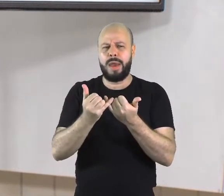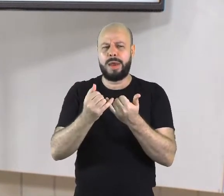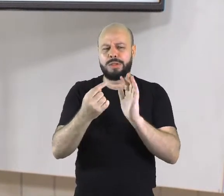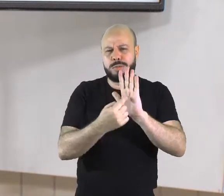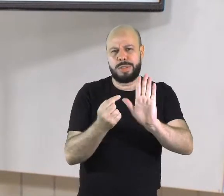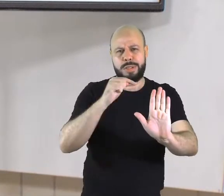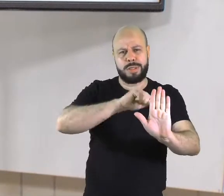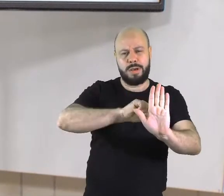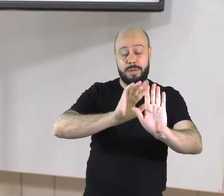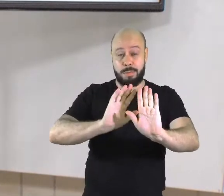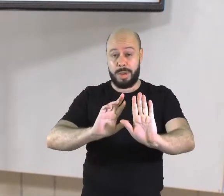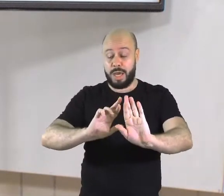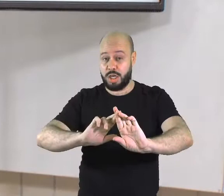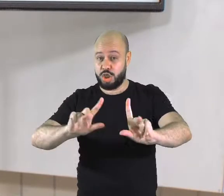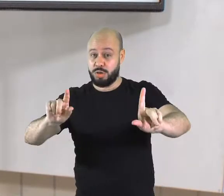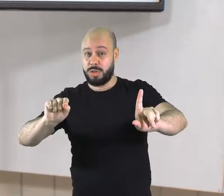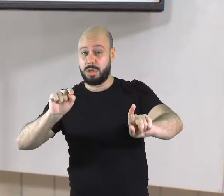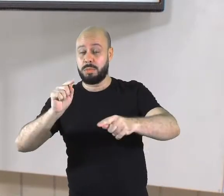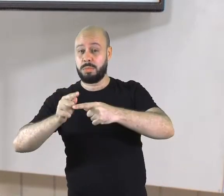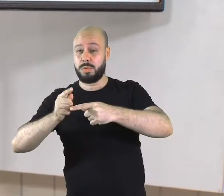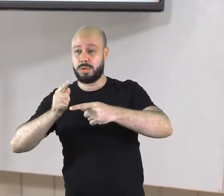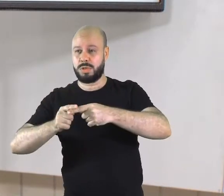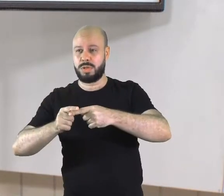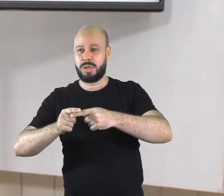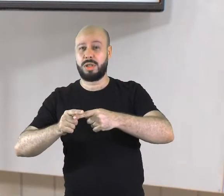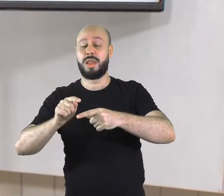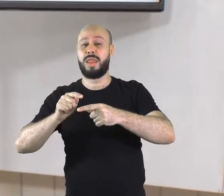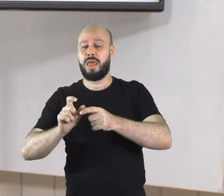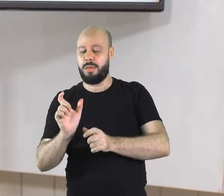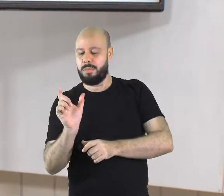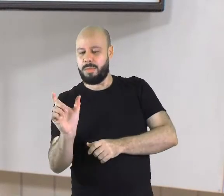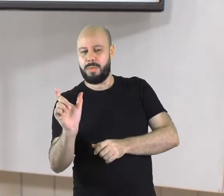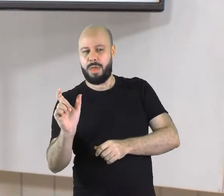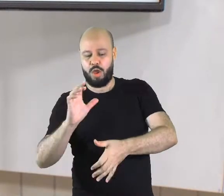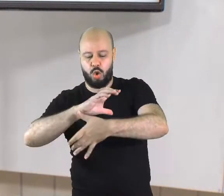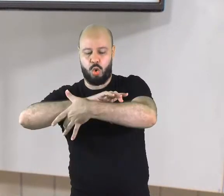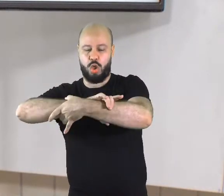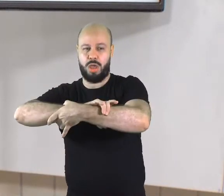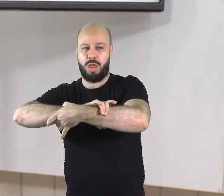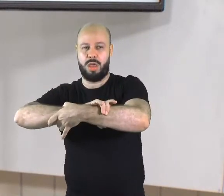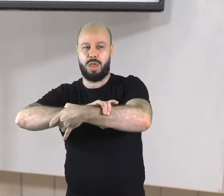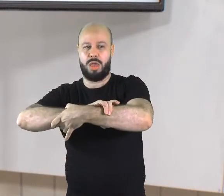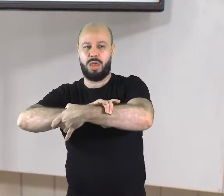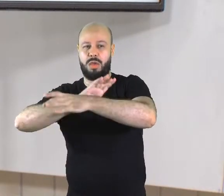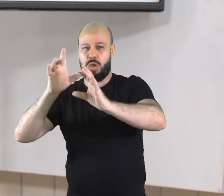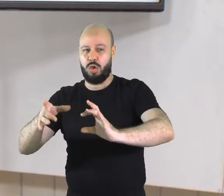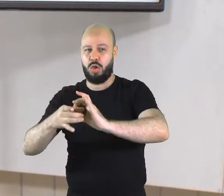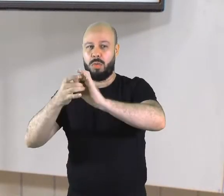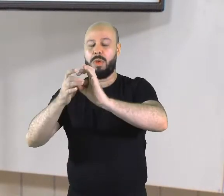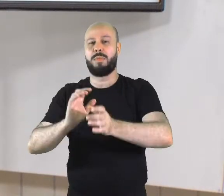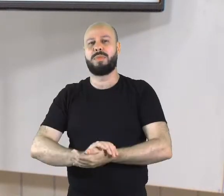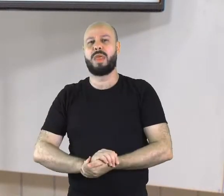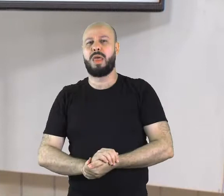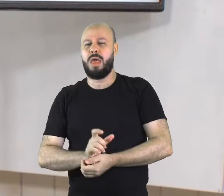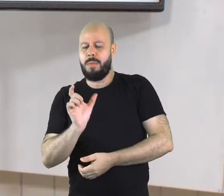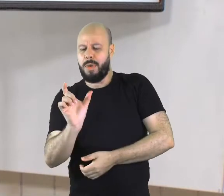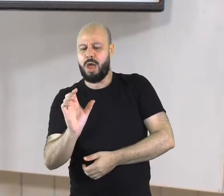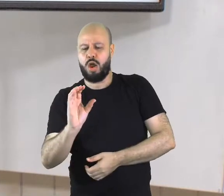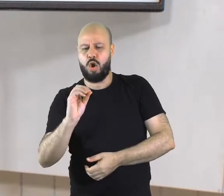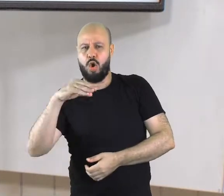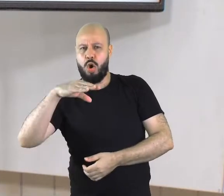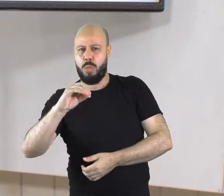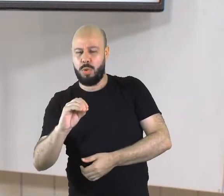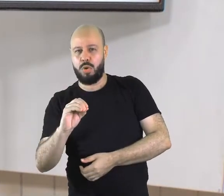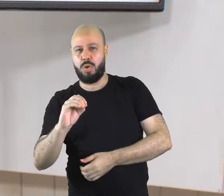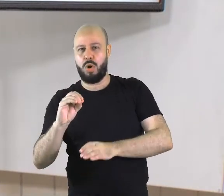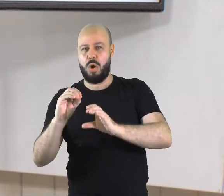que ela tem de diferente é que ela tem o conectivo, tem esse termo comparativo, como,